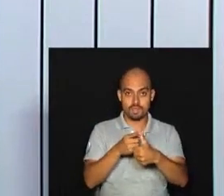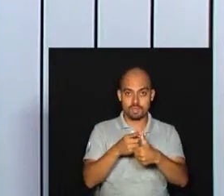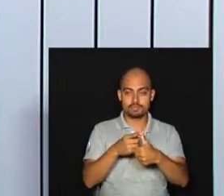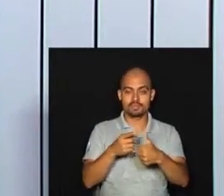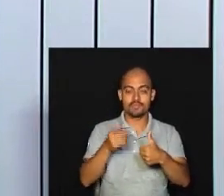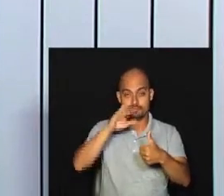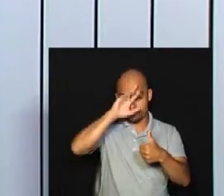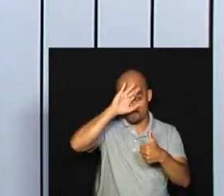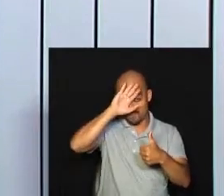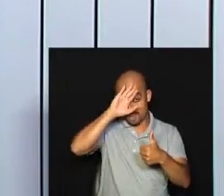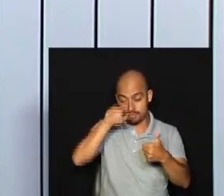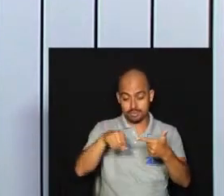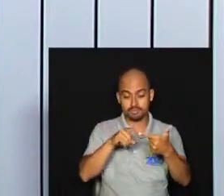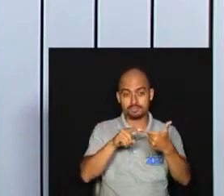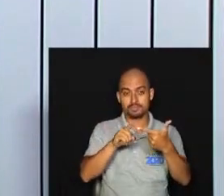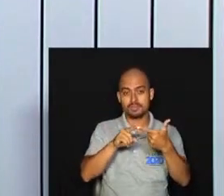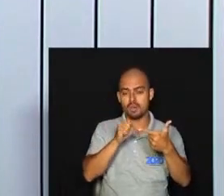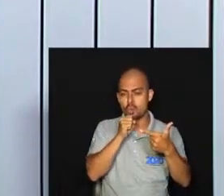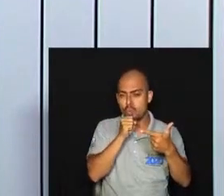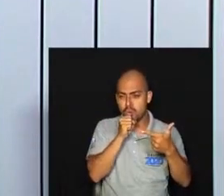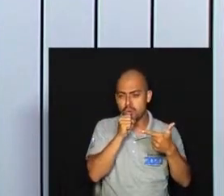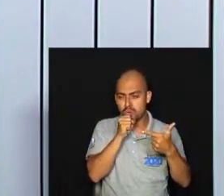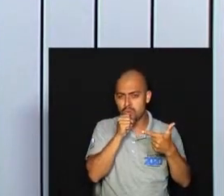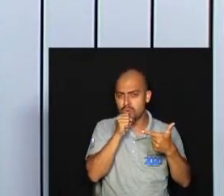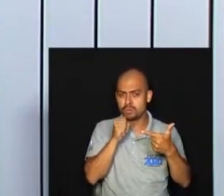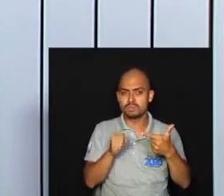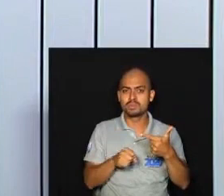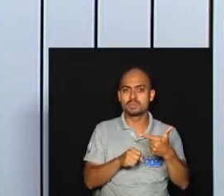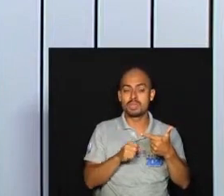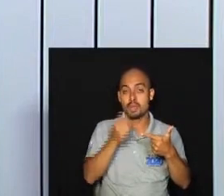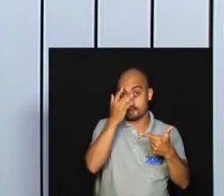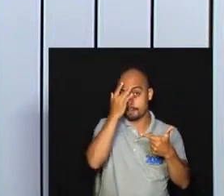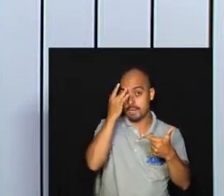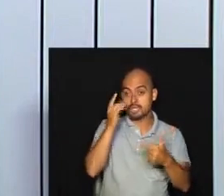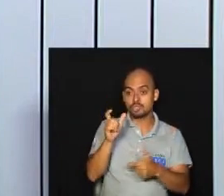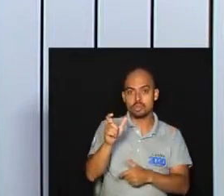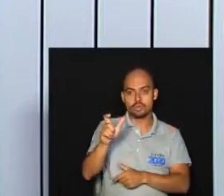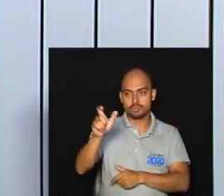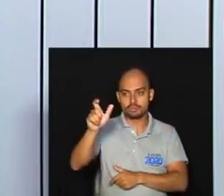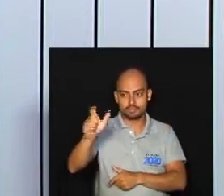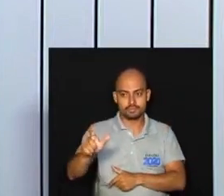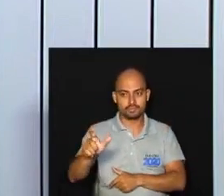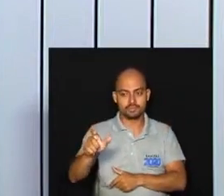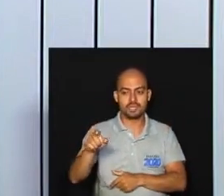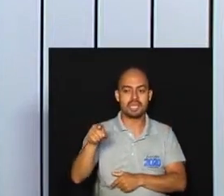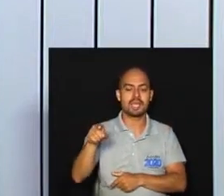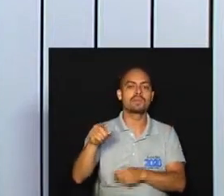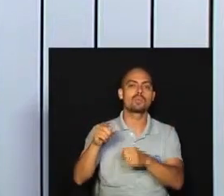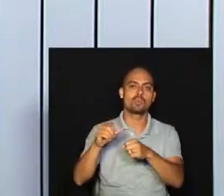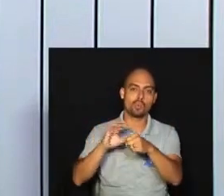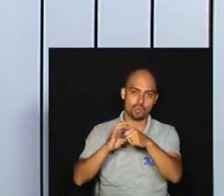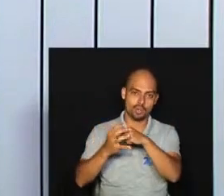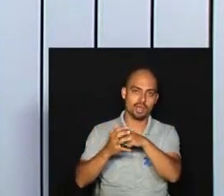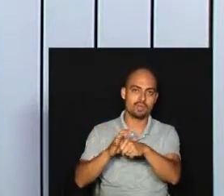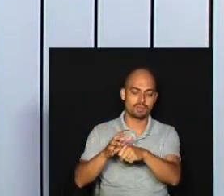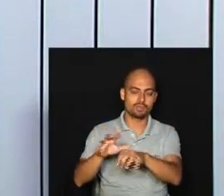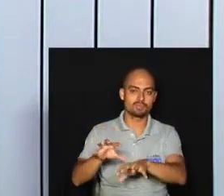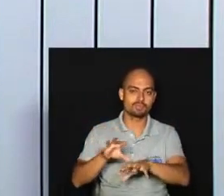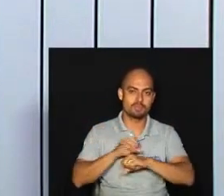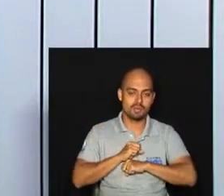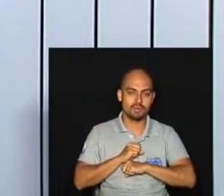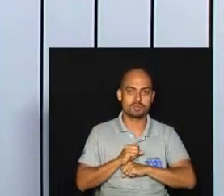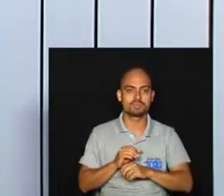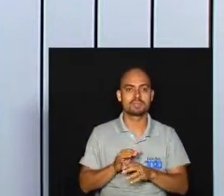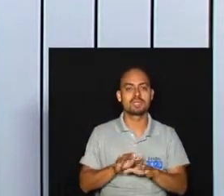com febre, ele está tossindo. Um integrante da equipe dele foi diagnosticado com a